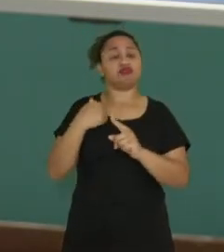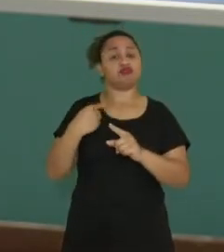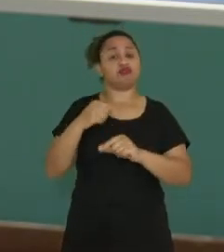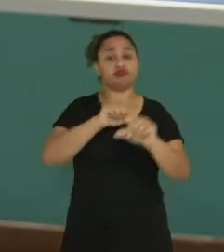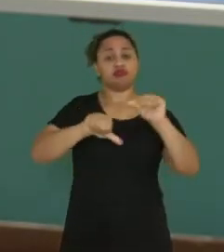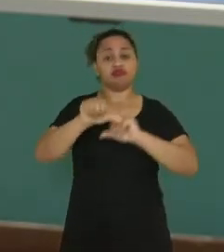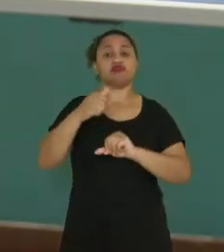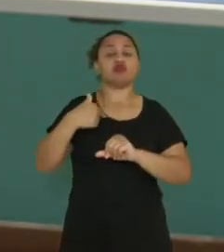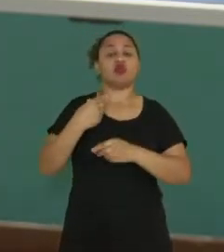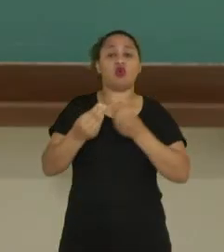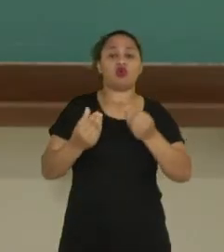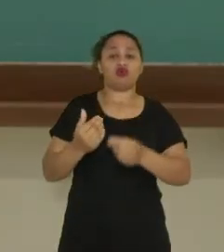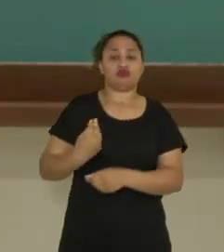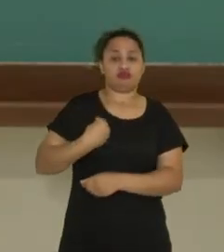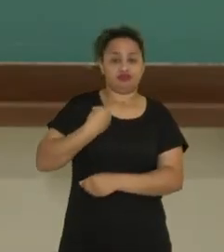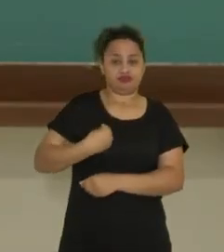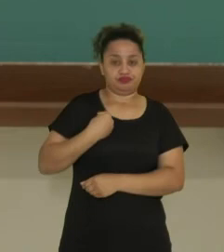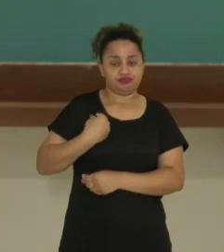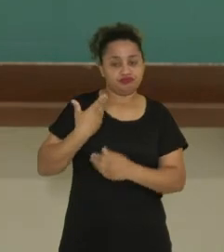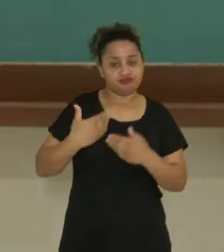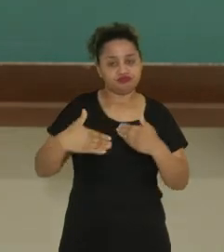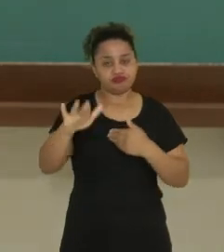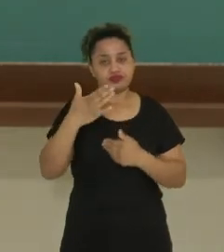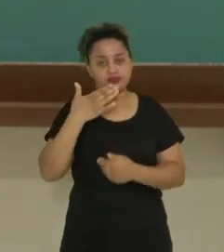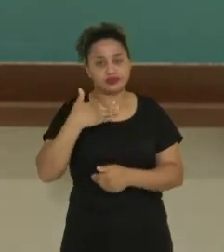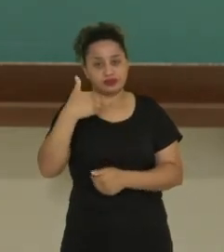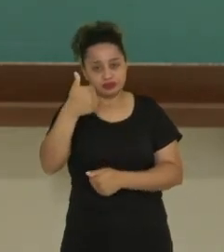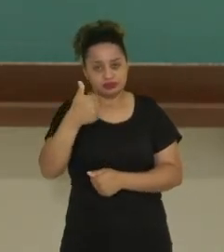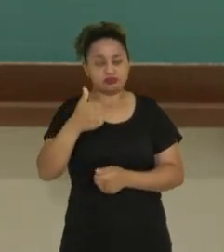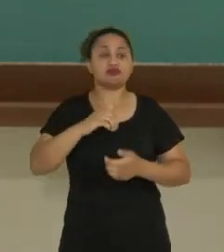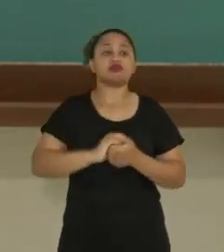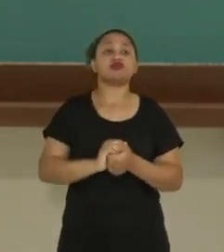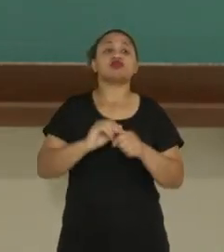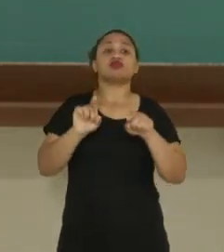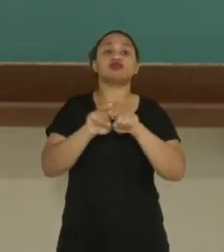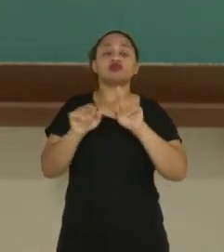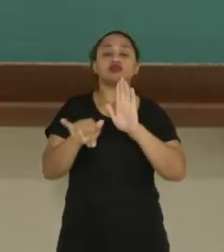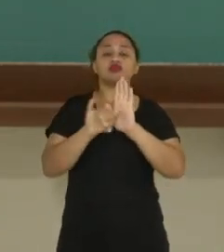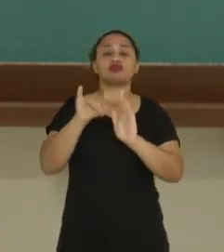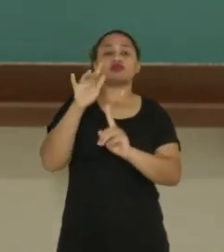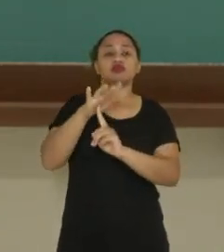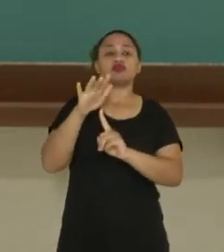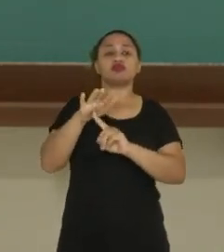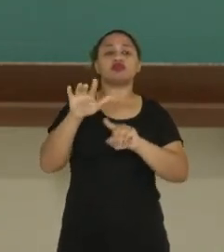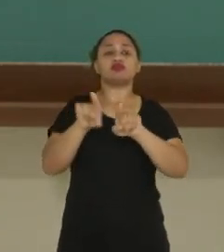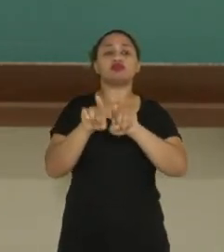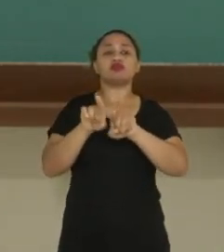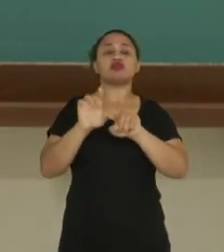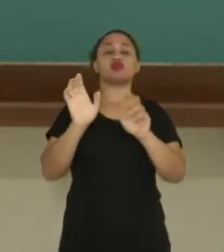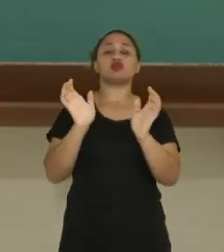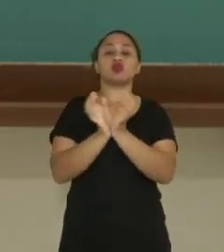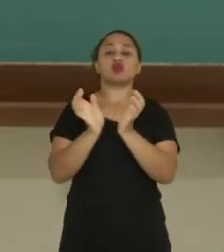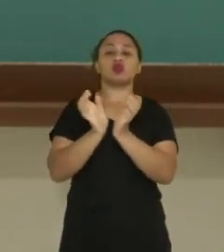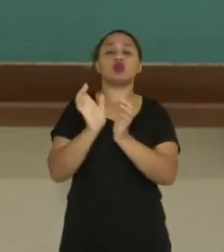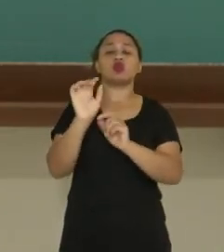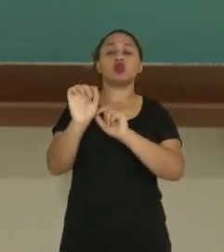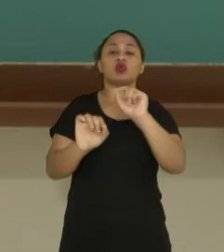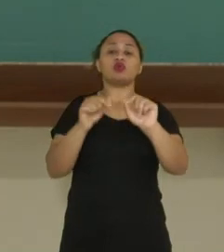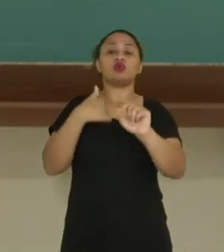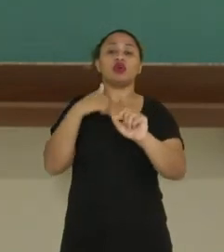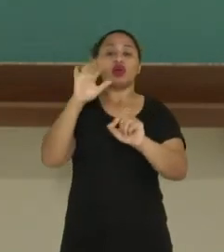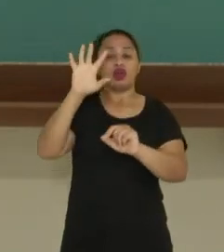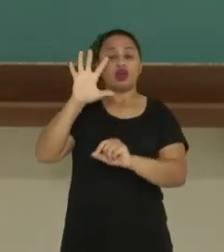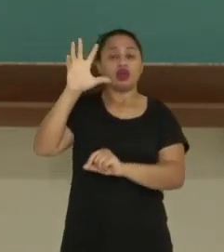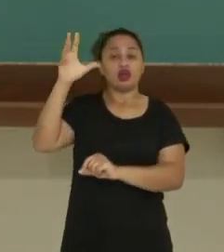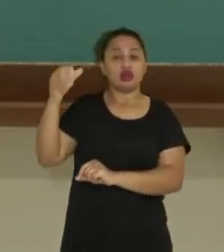Aqui a identidade do Paraná e a questão do povo africano, né? Oficialmente, o único povo, né,